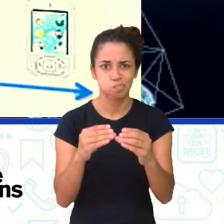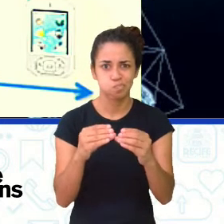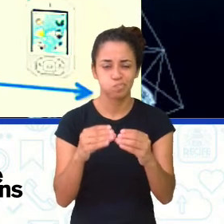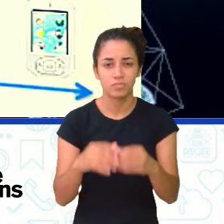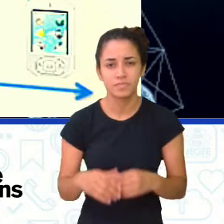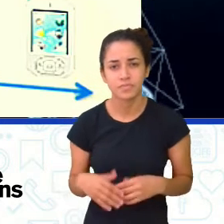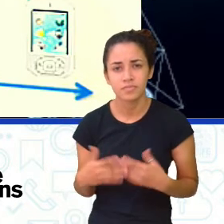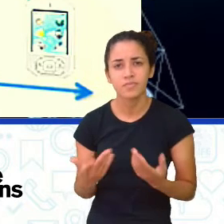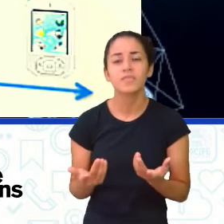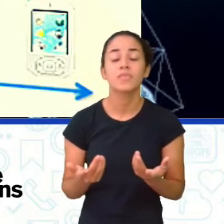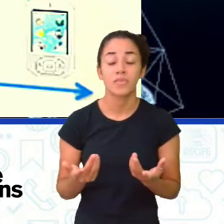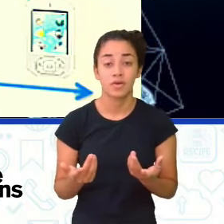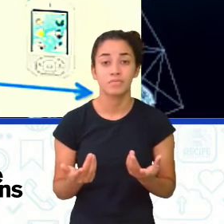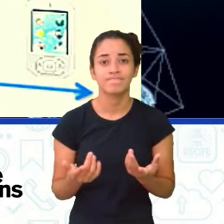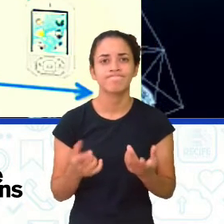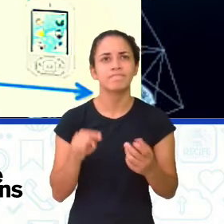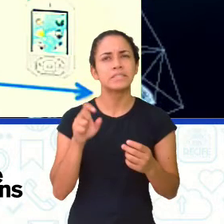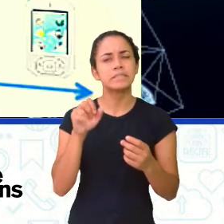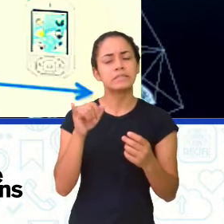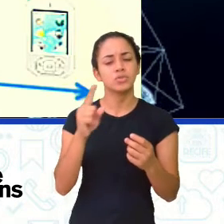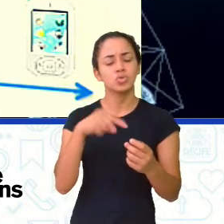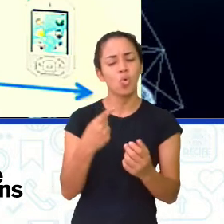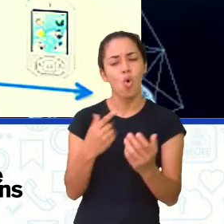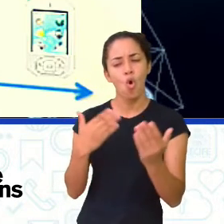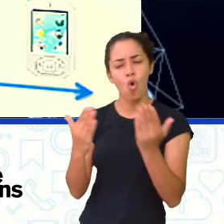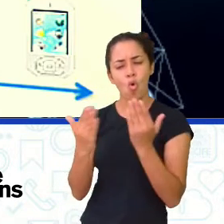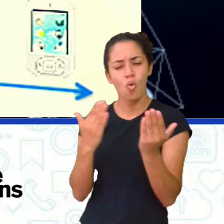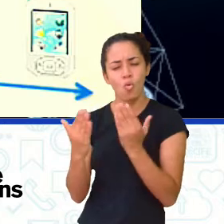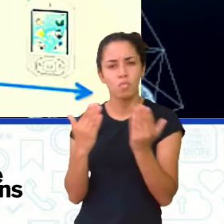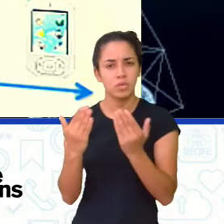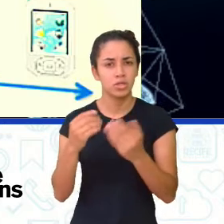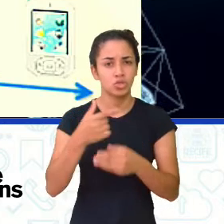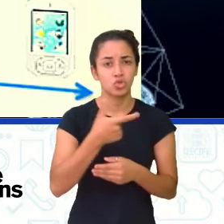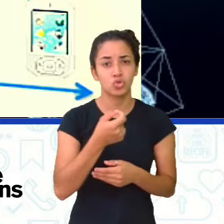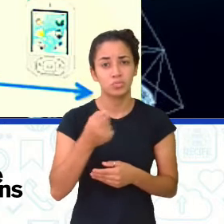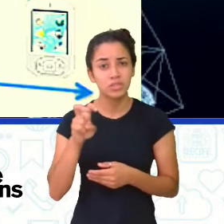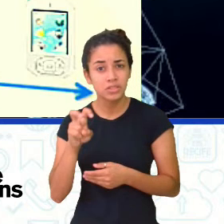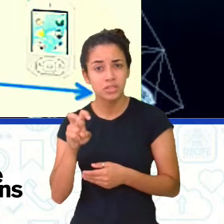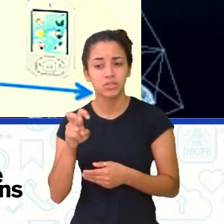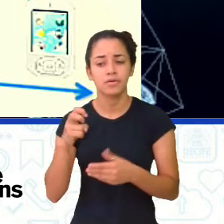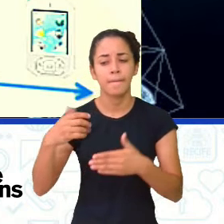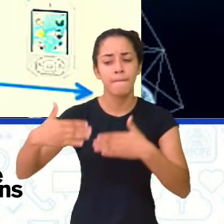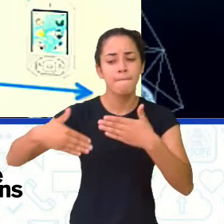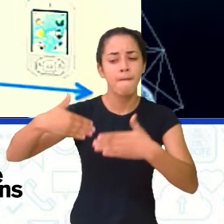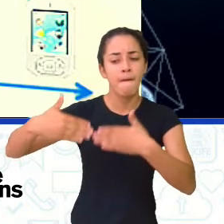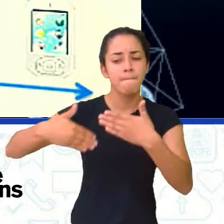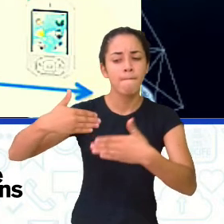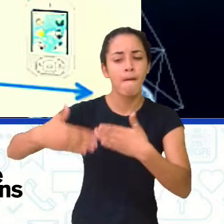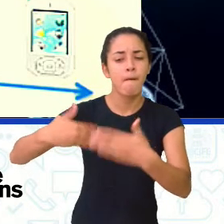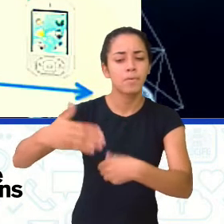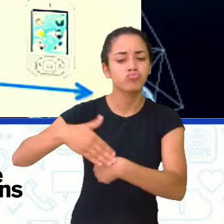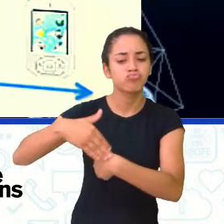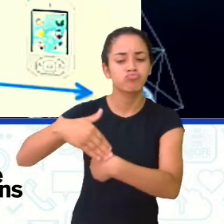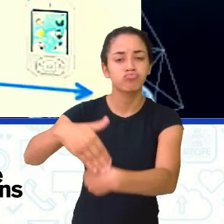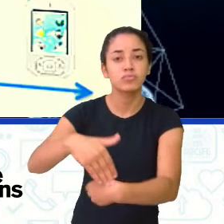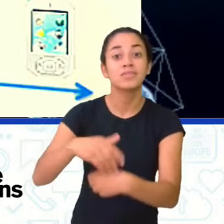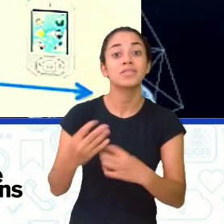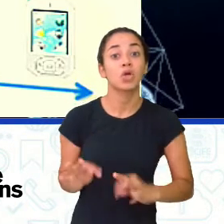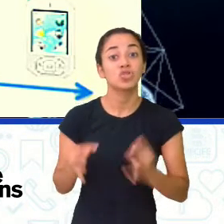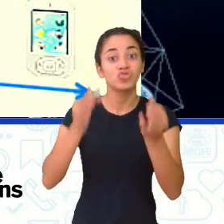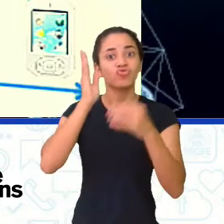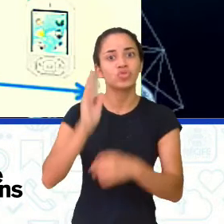Windows. Então você vê, se comparar esse recorte já de 2005 para cá, as tecnologias já